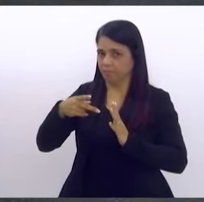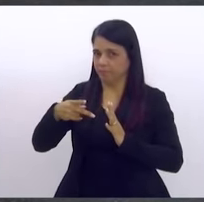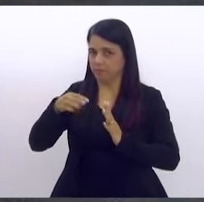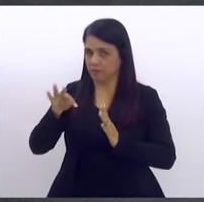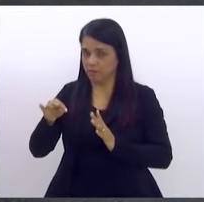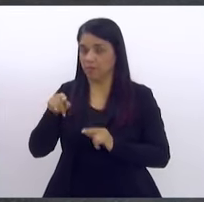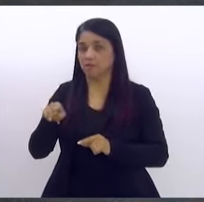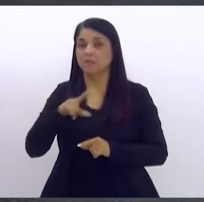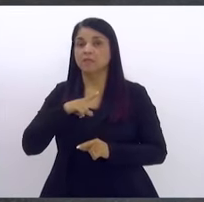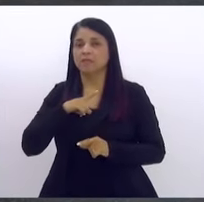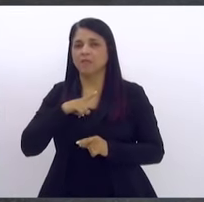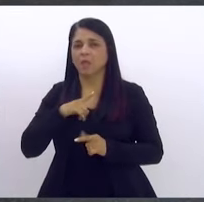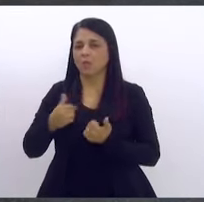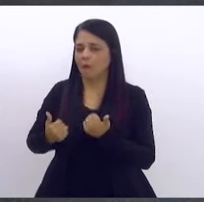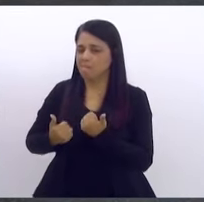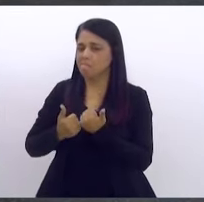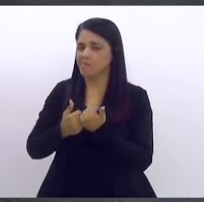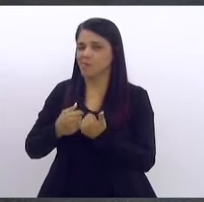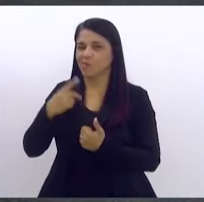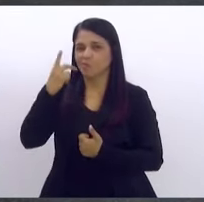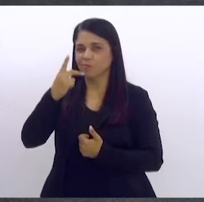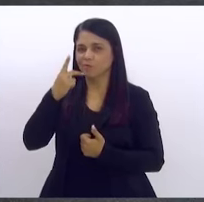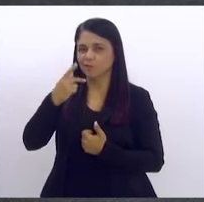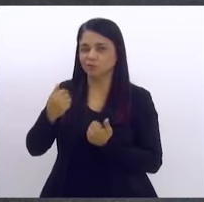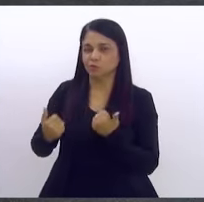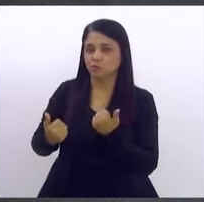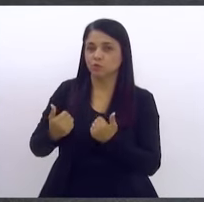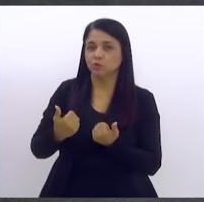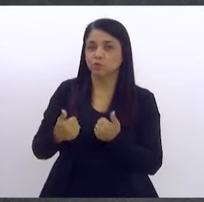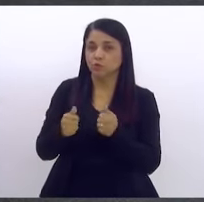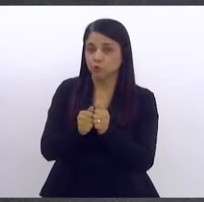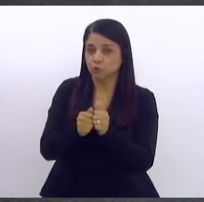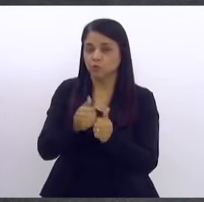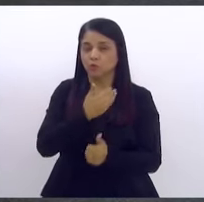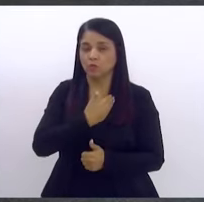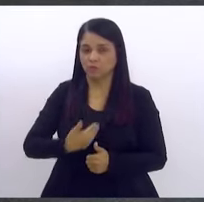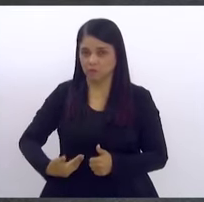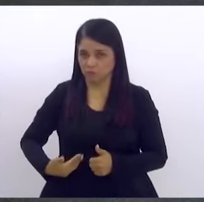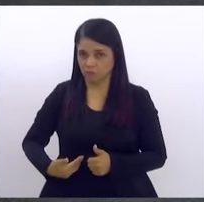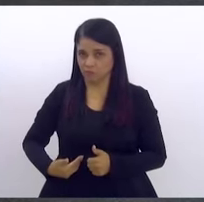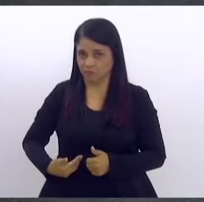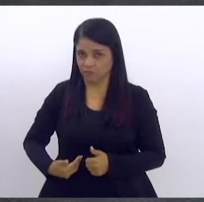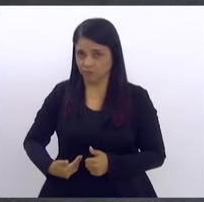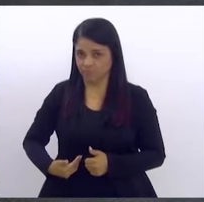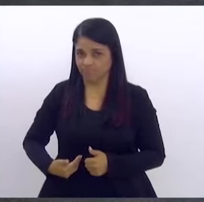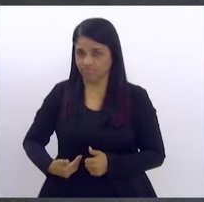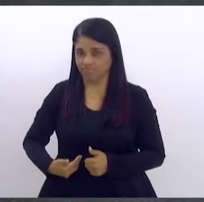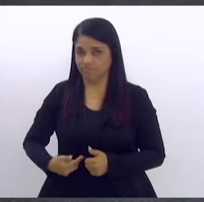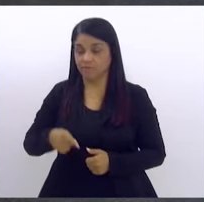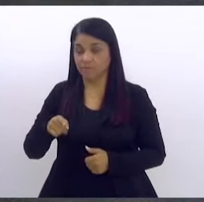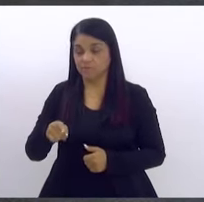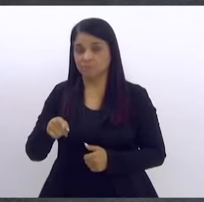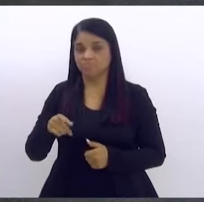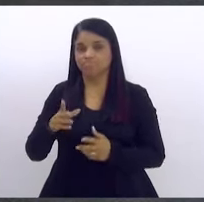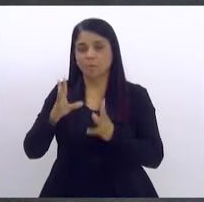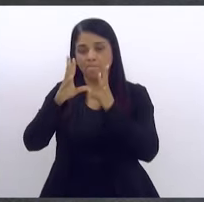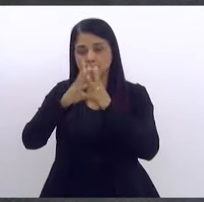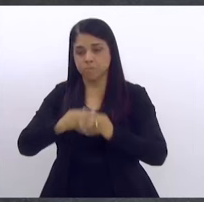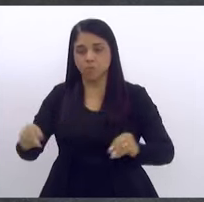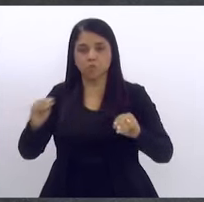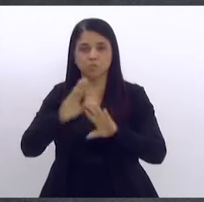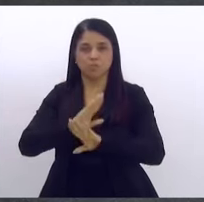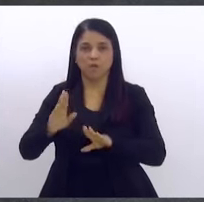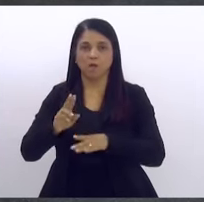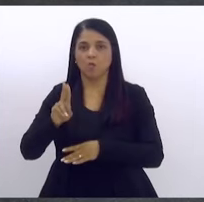arreglo político com o governador. E aí passaram o Serol na UESO, para